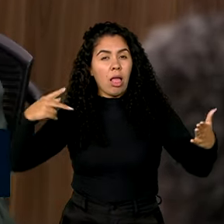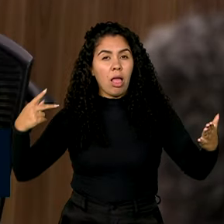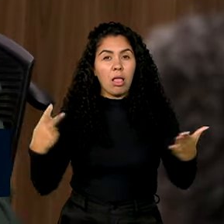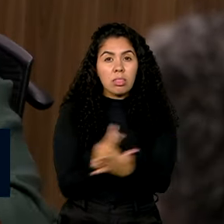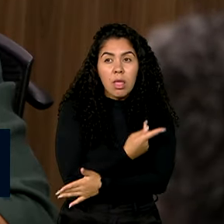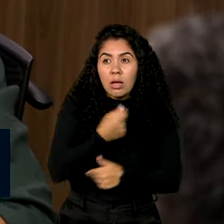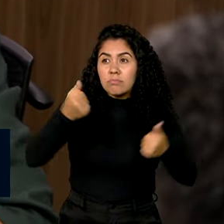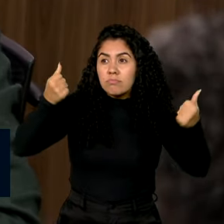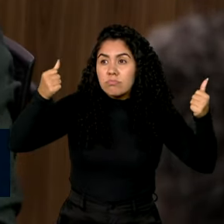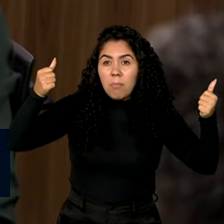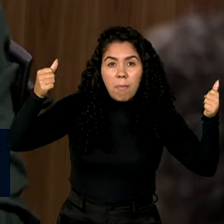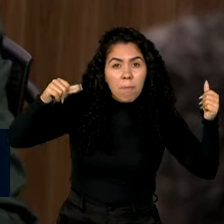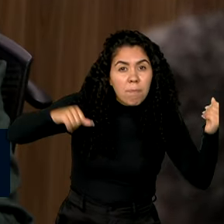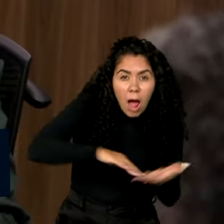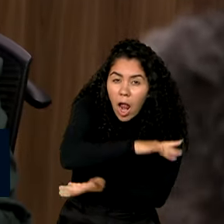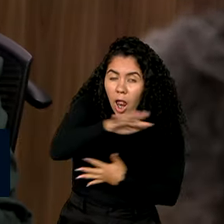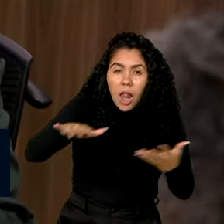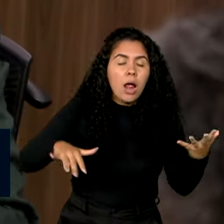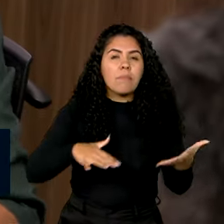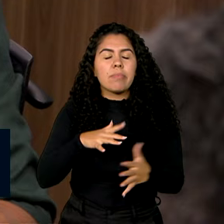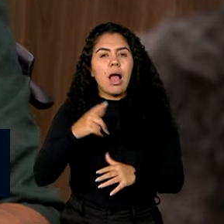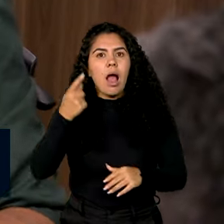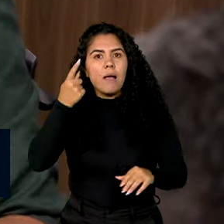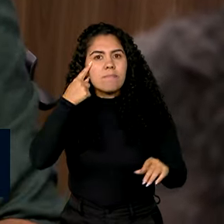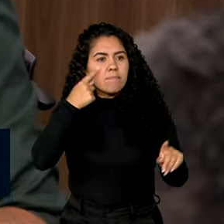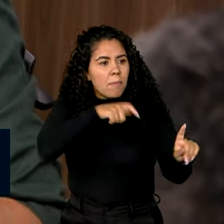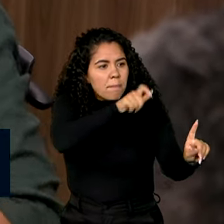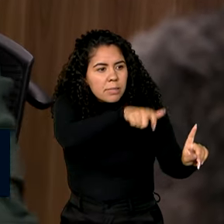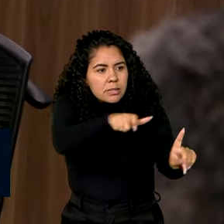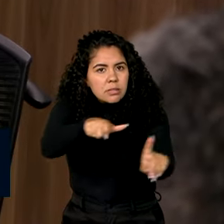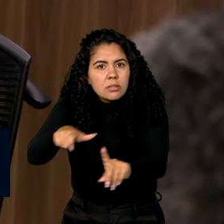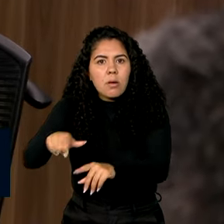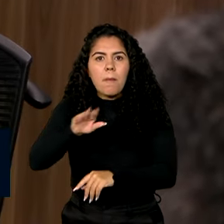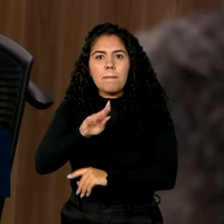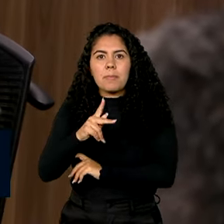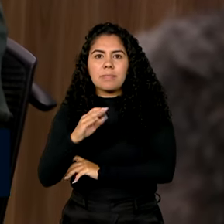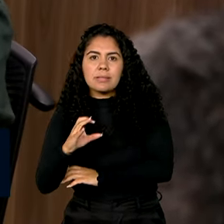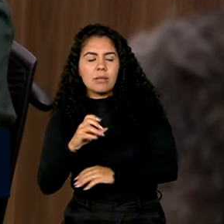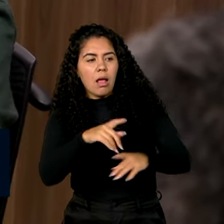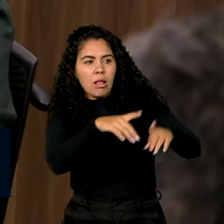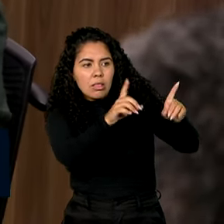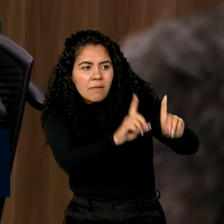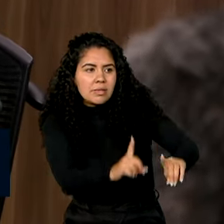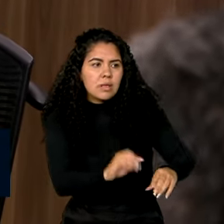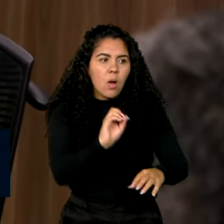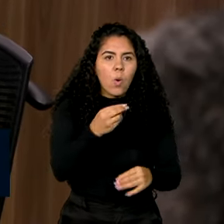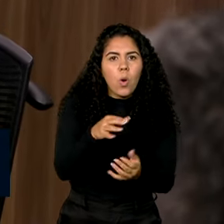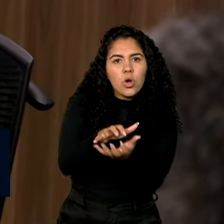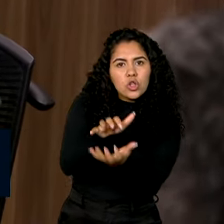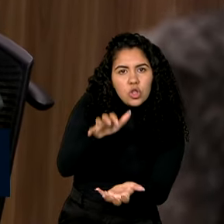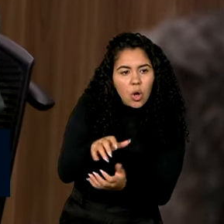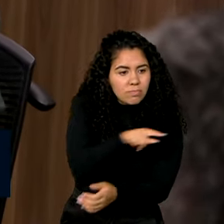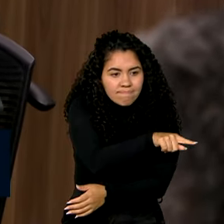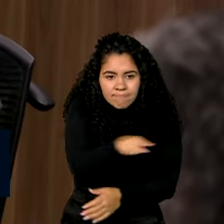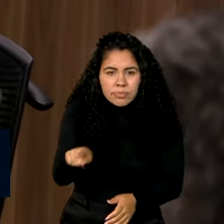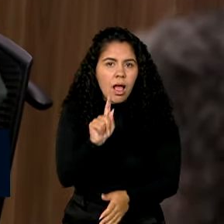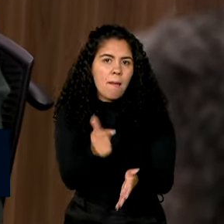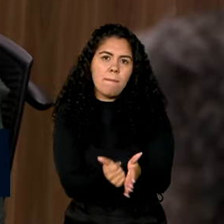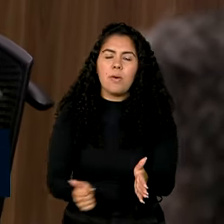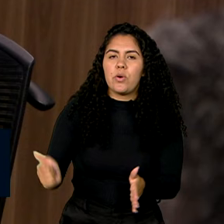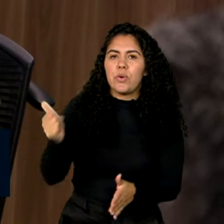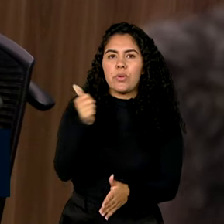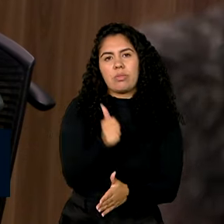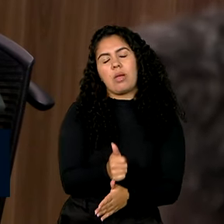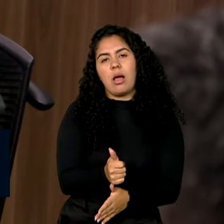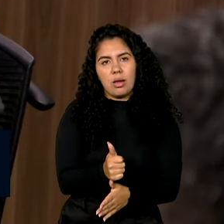eu consigo identificar aquele público do BPC pessoa com defici ou idoso para atender com prioridade durante as